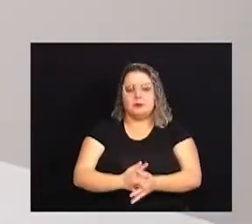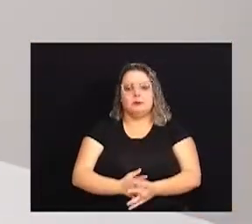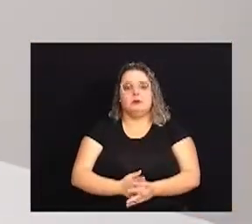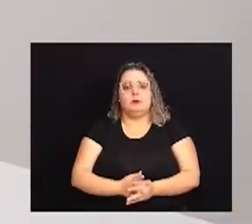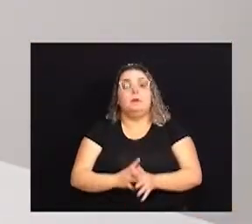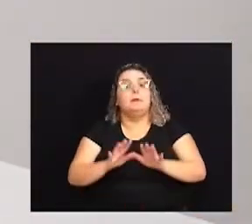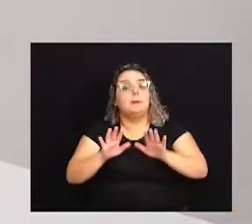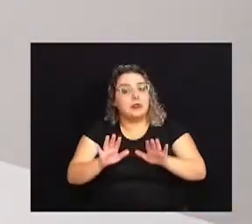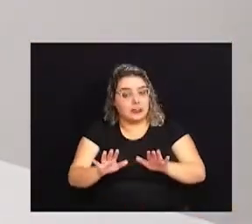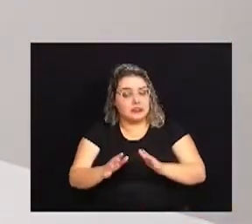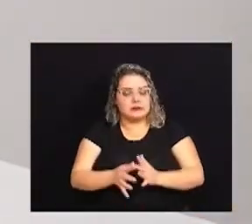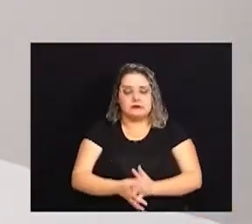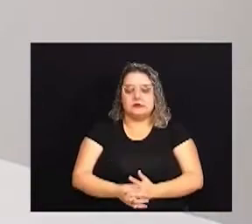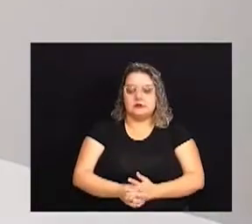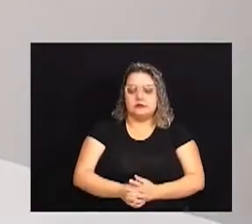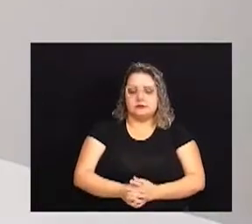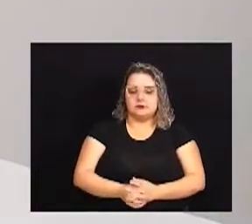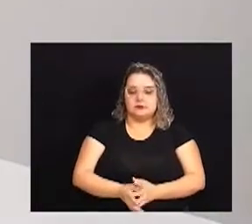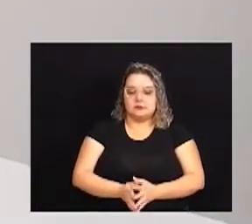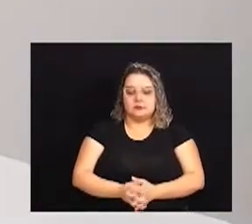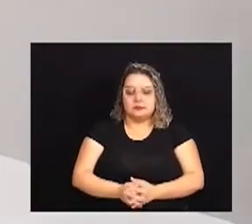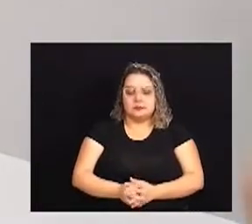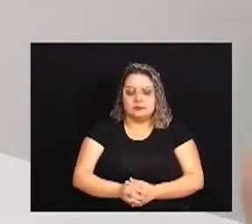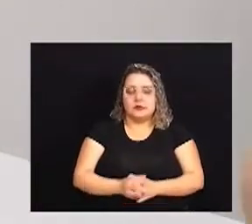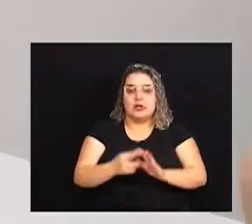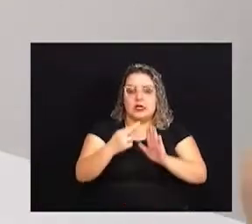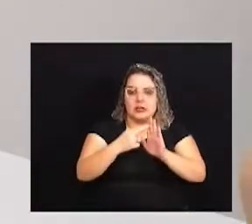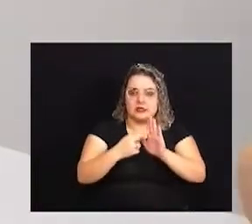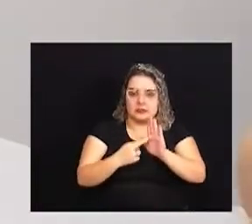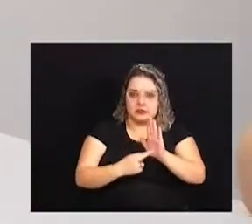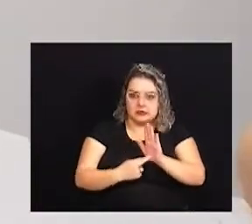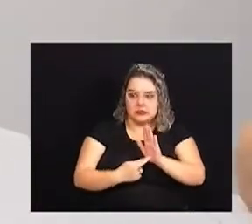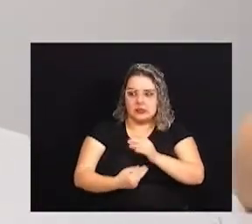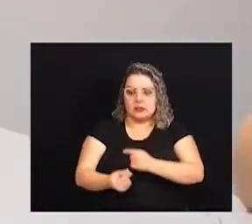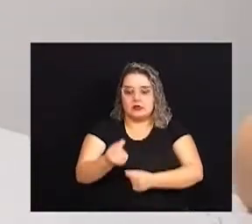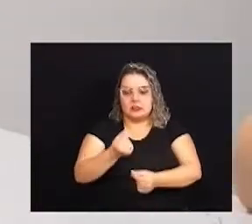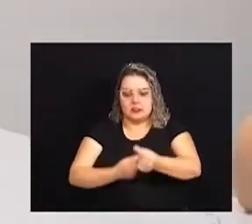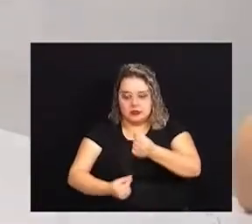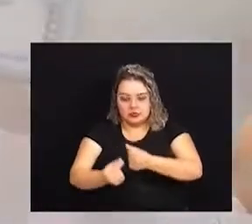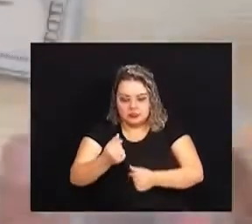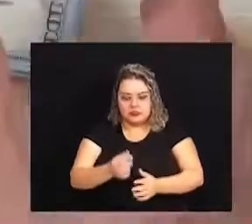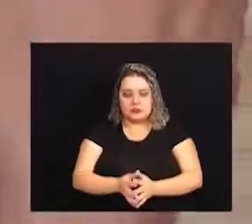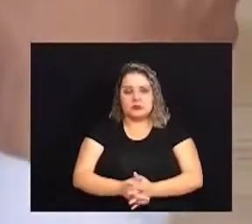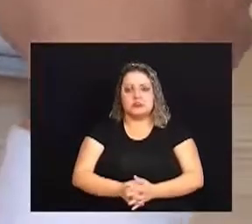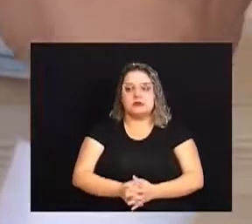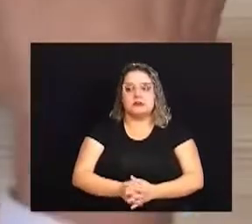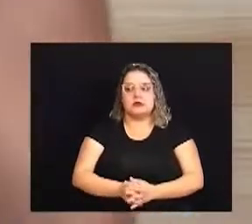etc. Mas, as regras de finanças, né,